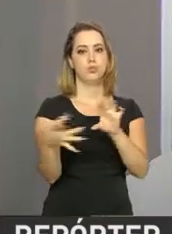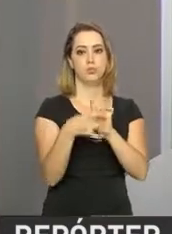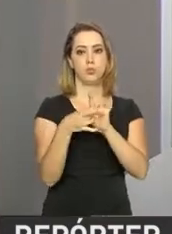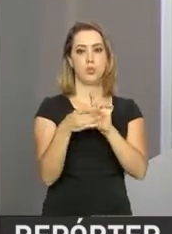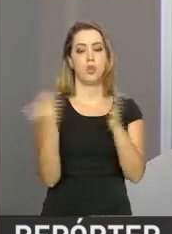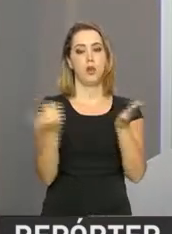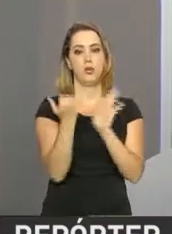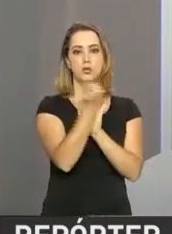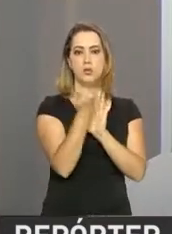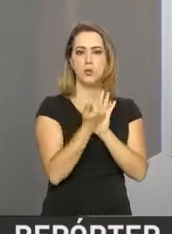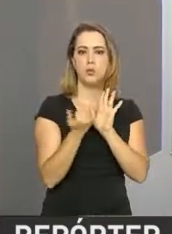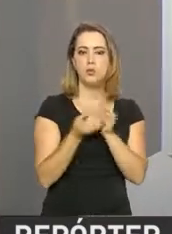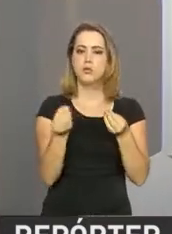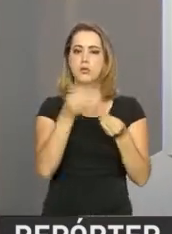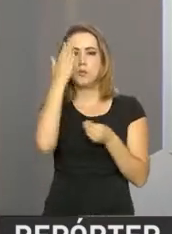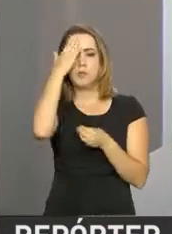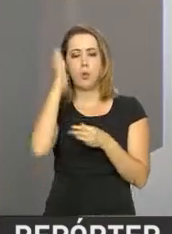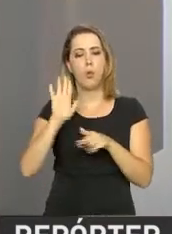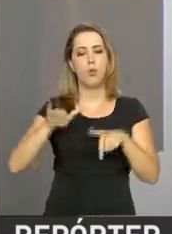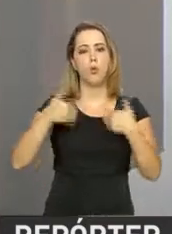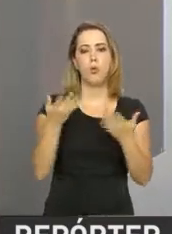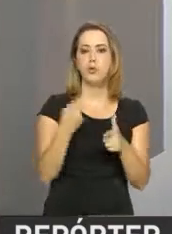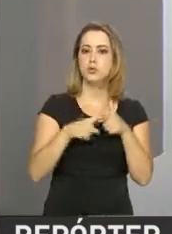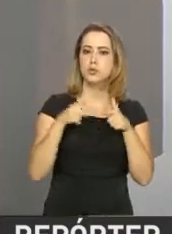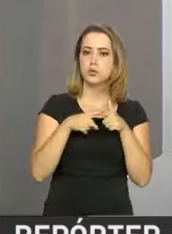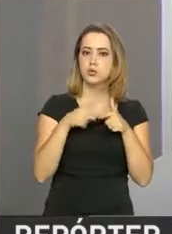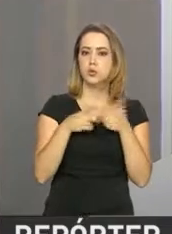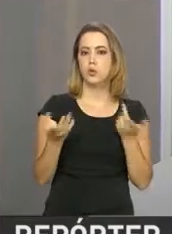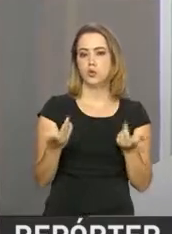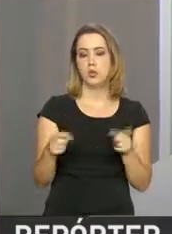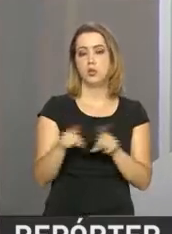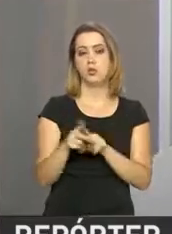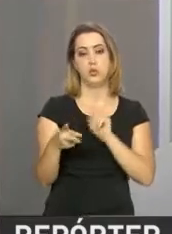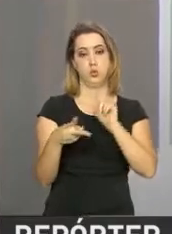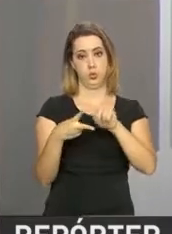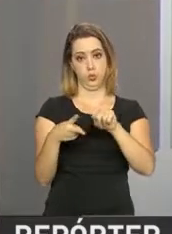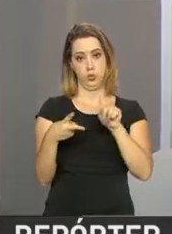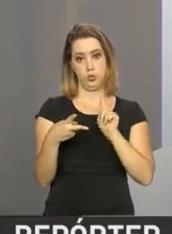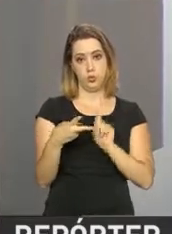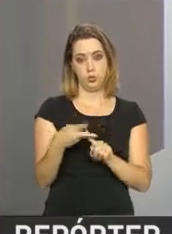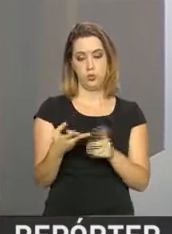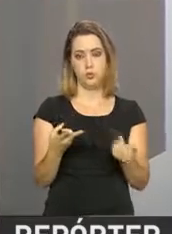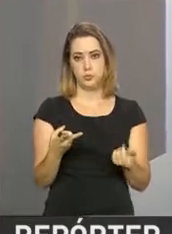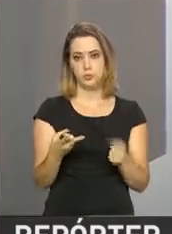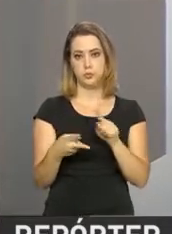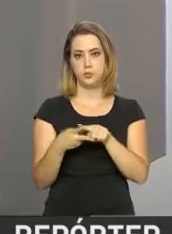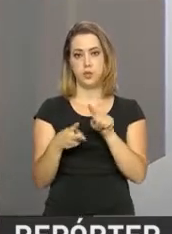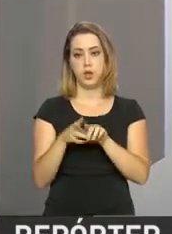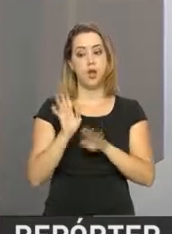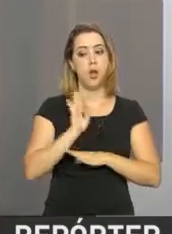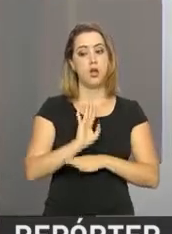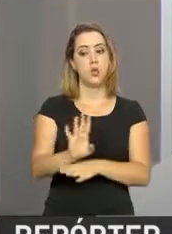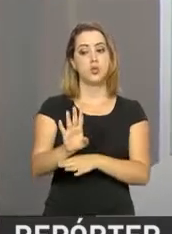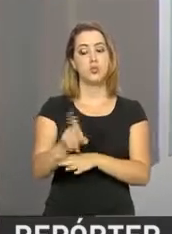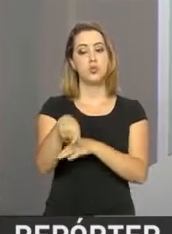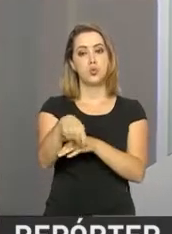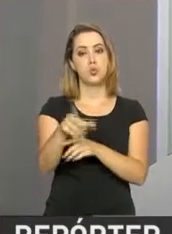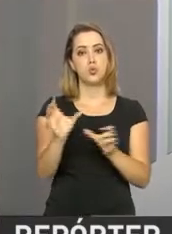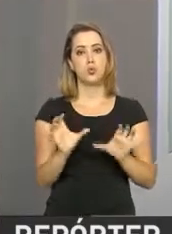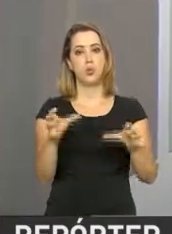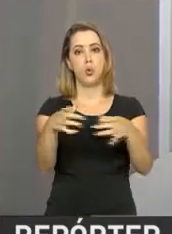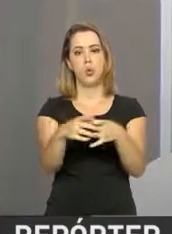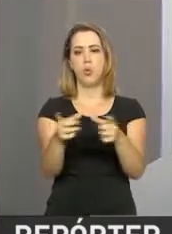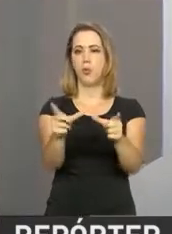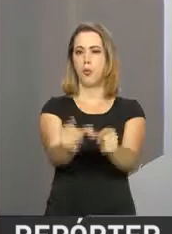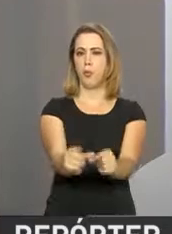e os entraves para a implementação dessa meta e se identificou que são dois tanto a assistência técnica para o pequeno produtor